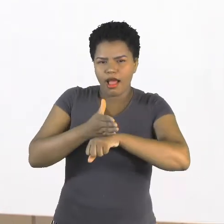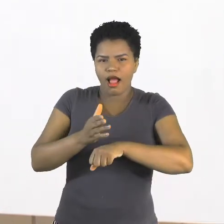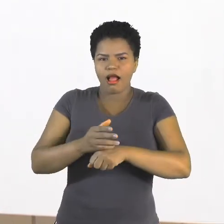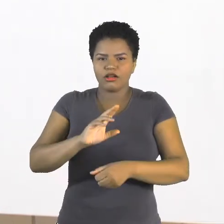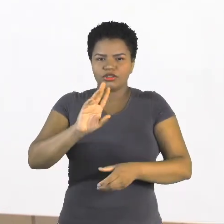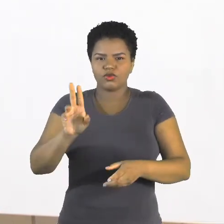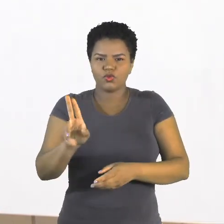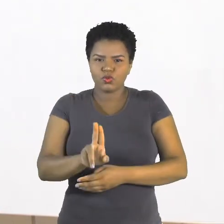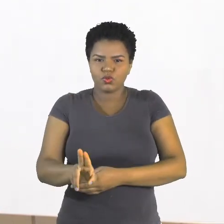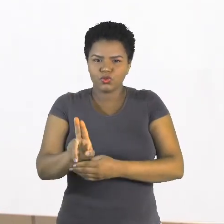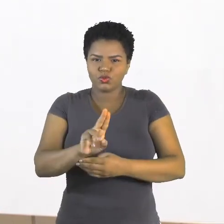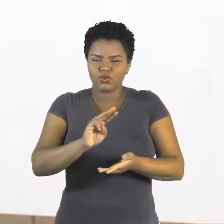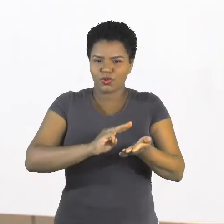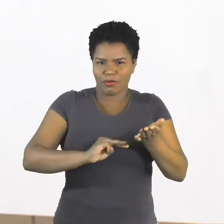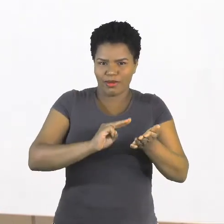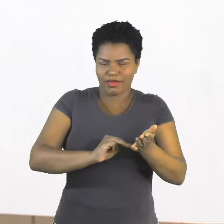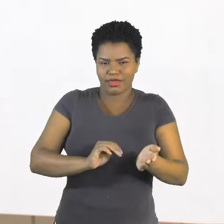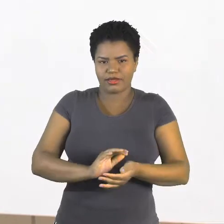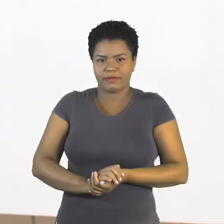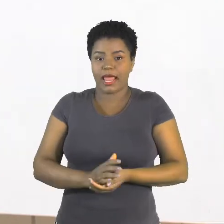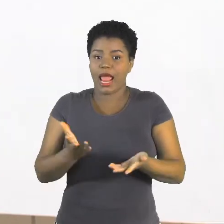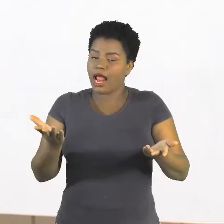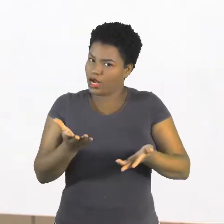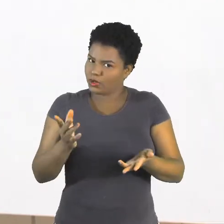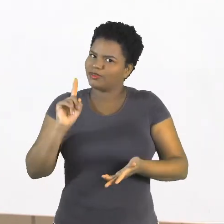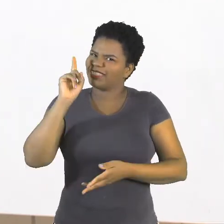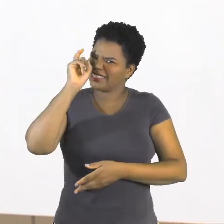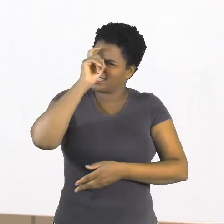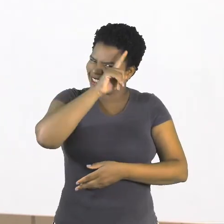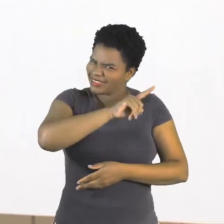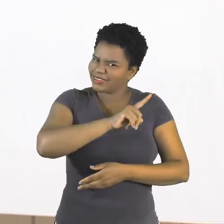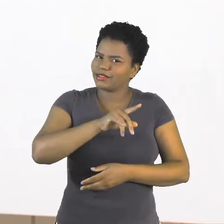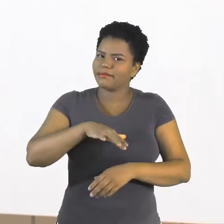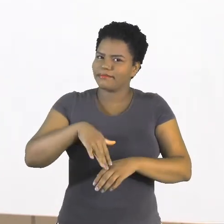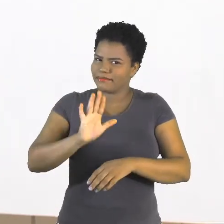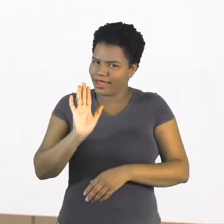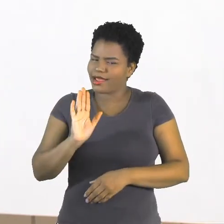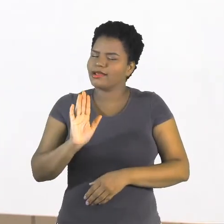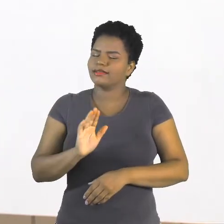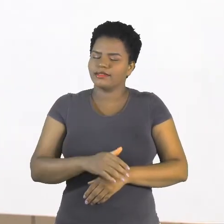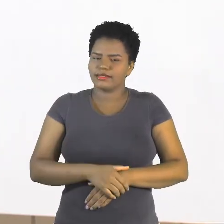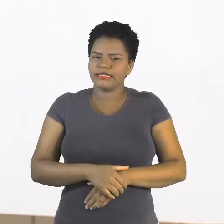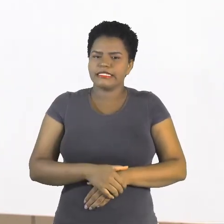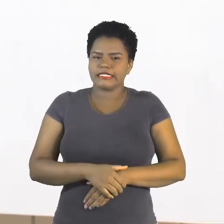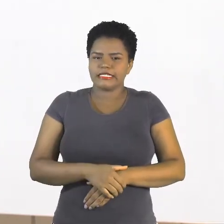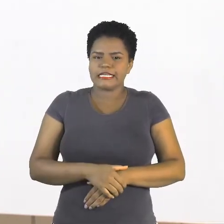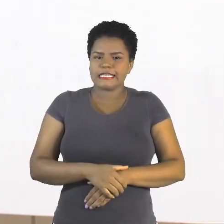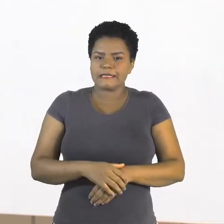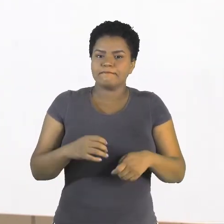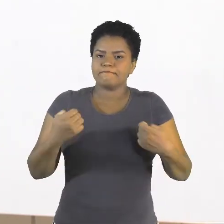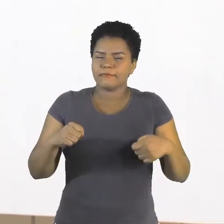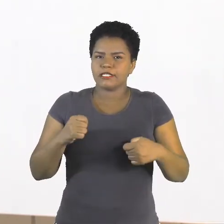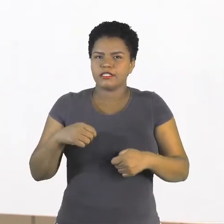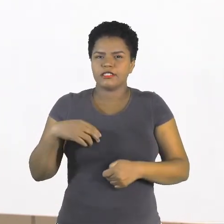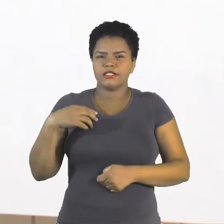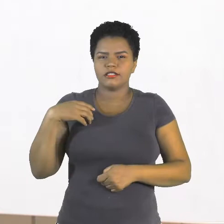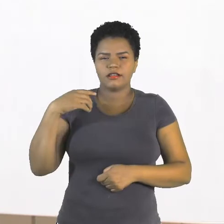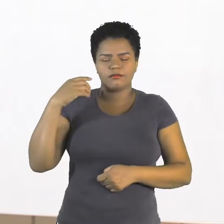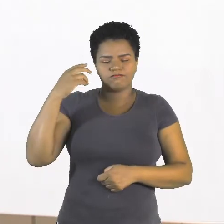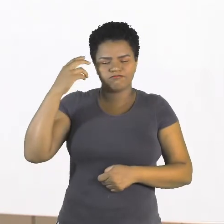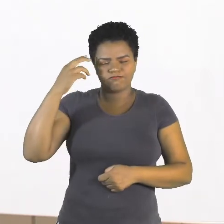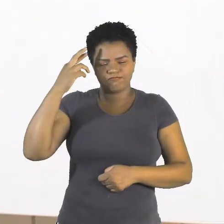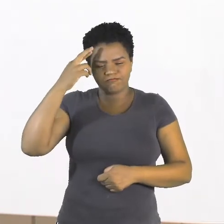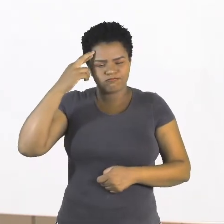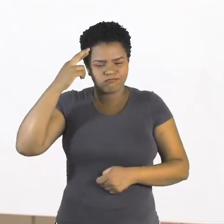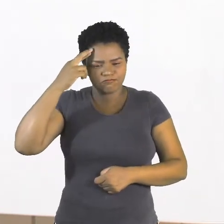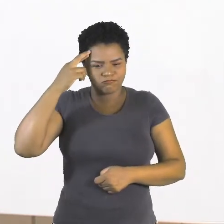método. Só que agora eu vou dificultar um pouquinho a vida de vocês, porque a gente vai ter que fazer uns raciocínios um pouquinho